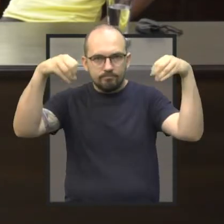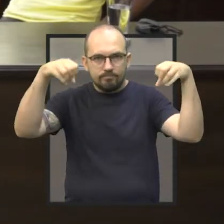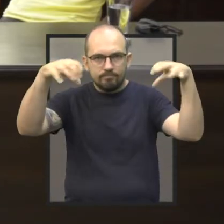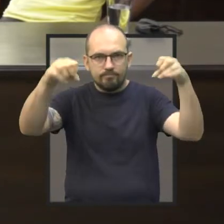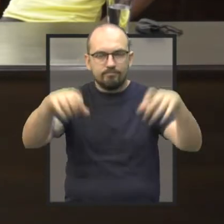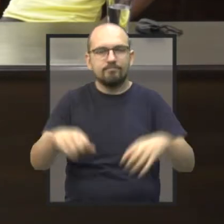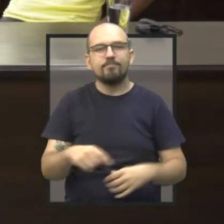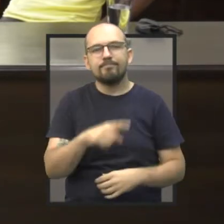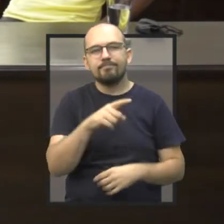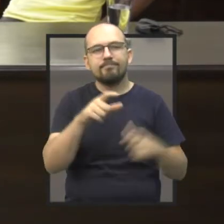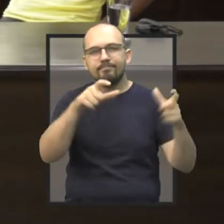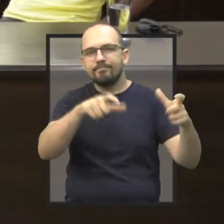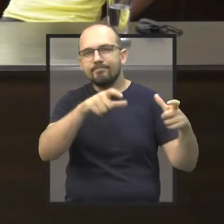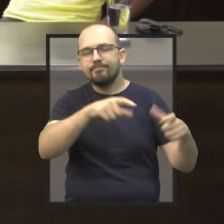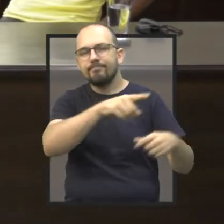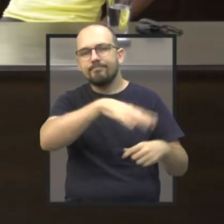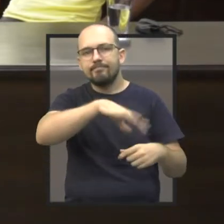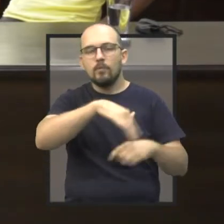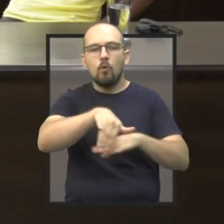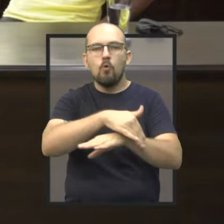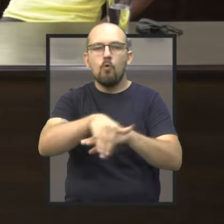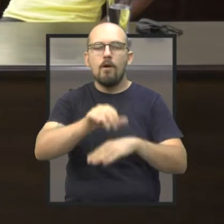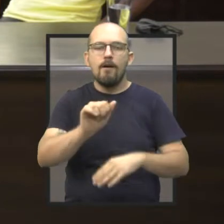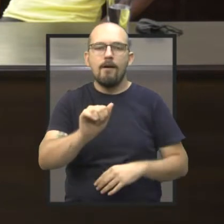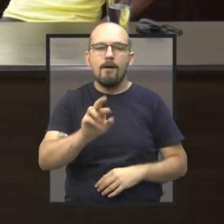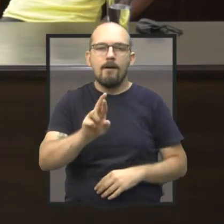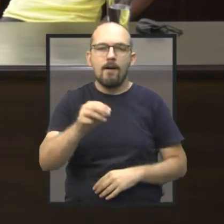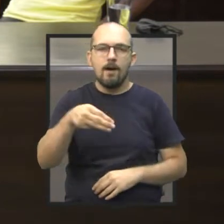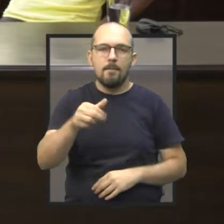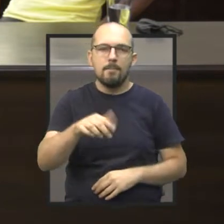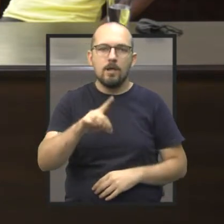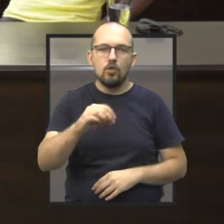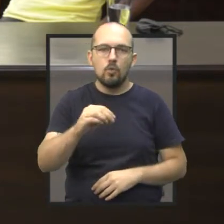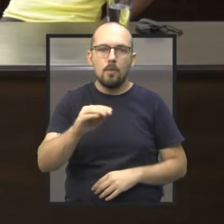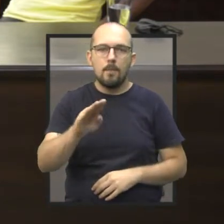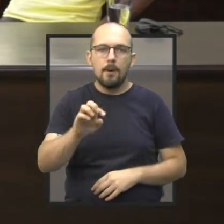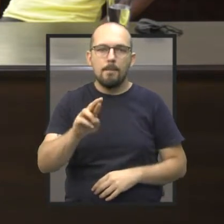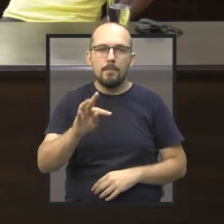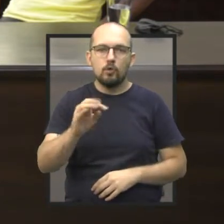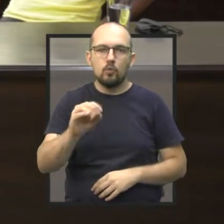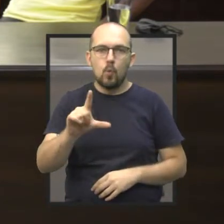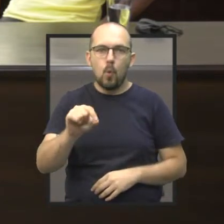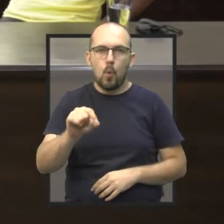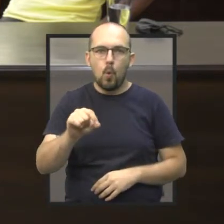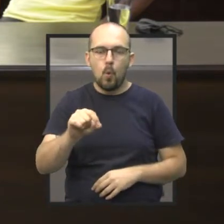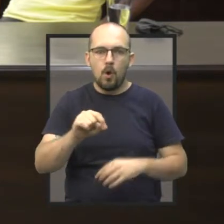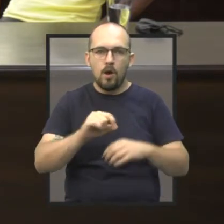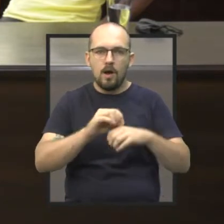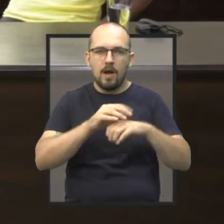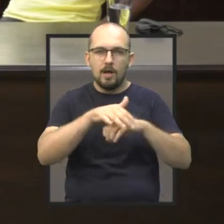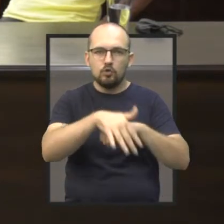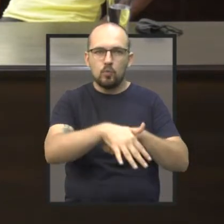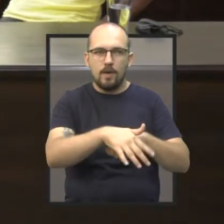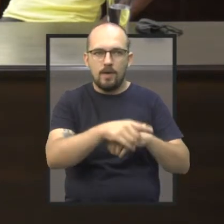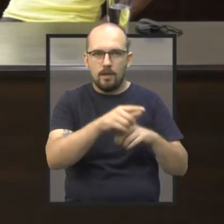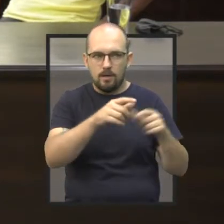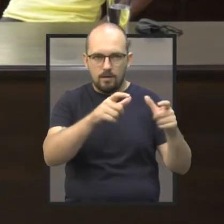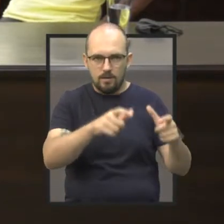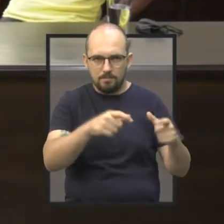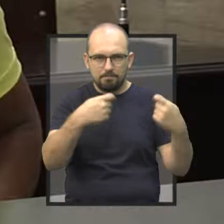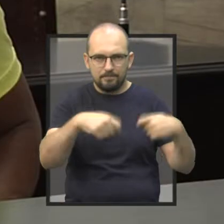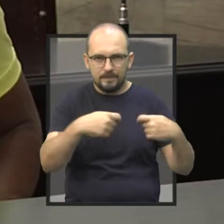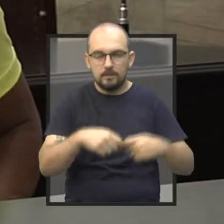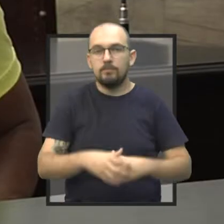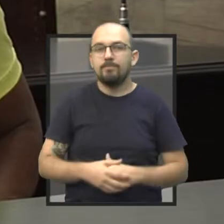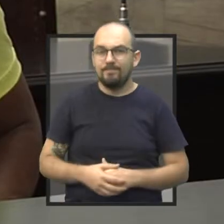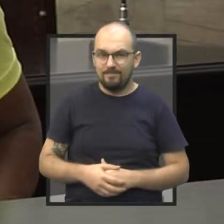ali no espaço de lazer público, localizado na rua Armando Bertolo, no bairro da Cachoeirinha. Está precisando disso por lá? Ali